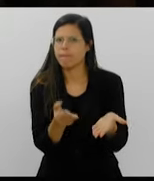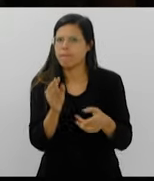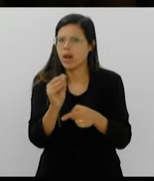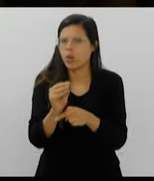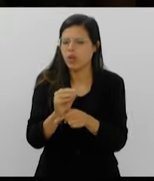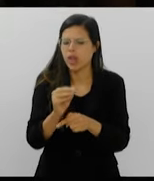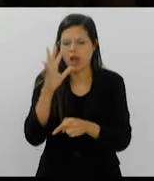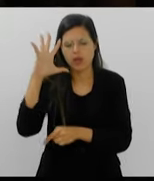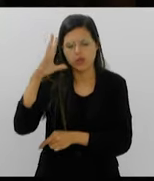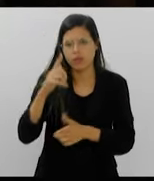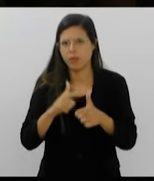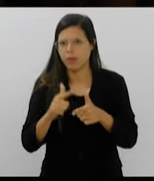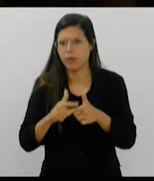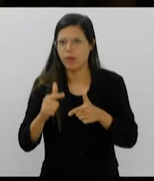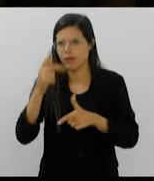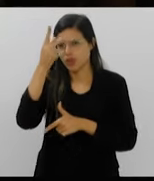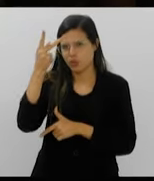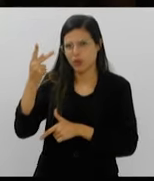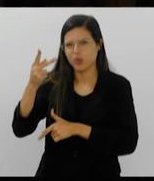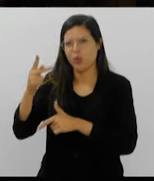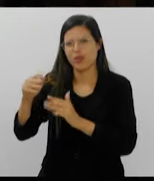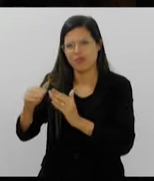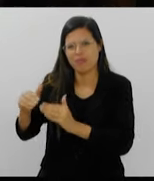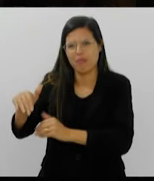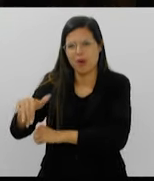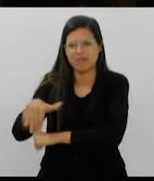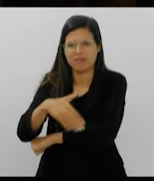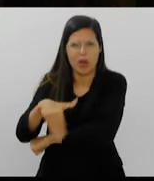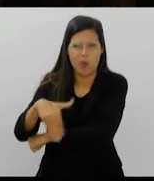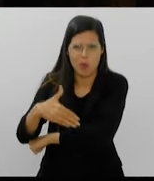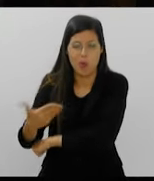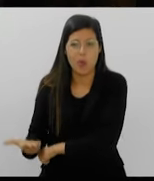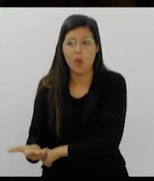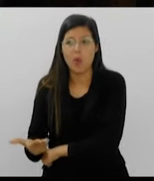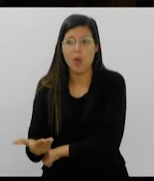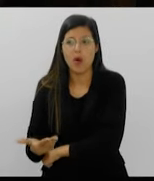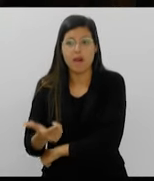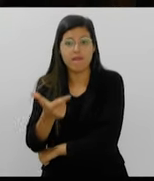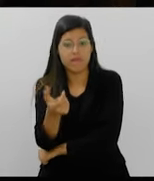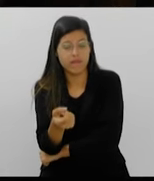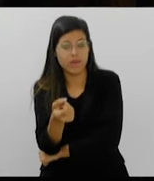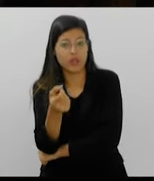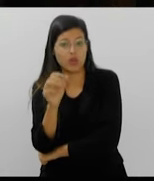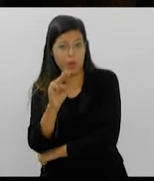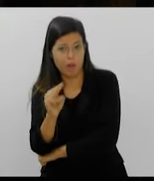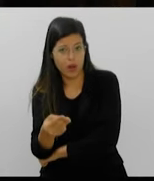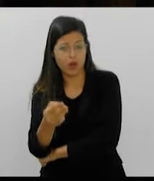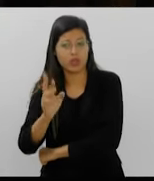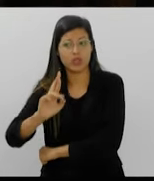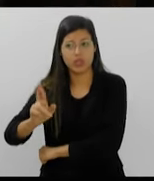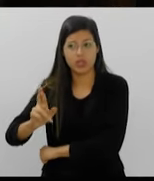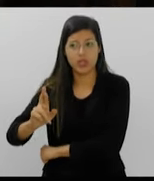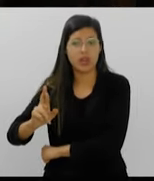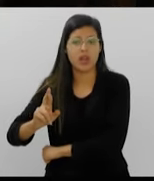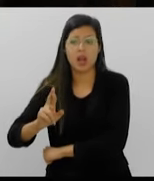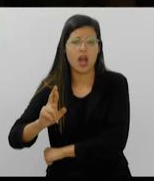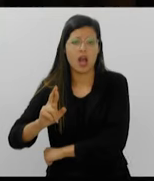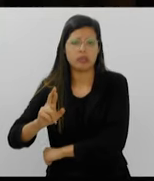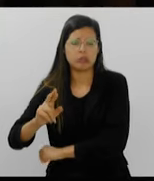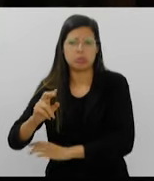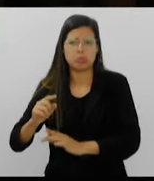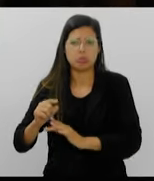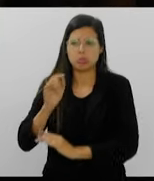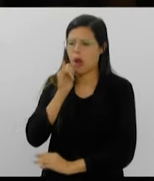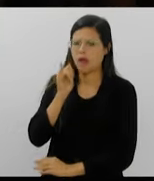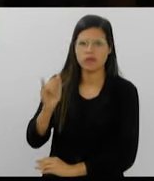rua? Embolsou, presidente, embolsou 20 milhões de reais da Assembleia Legislativa e não deu conta, não prestou conta,